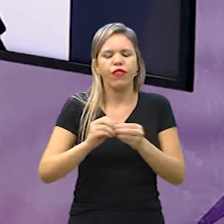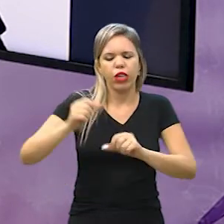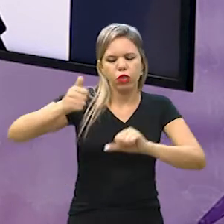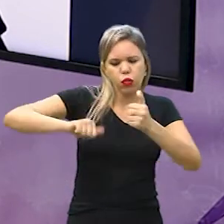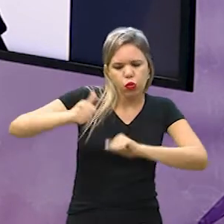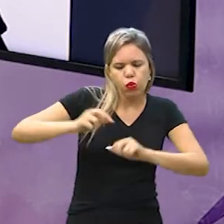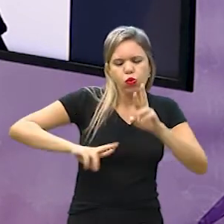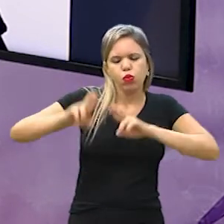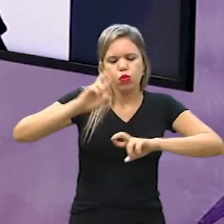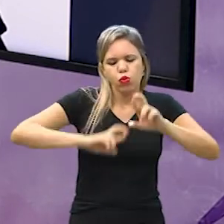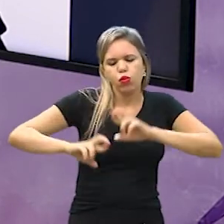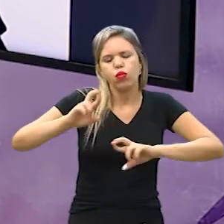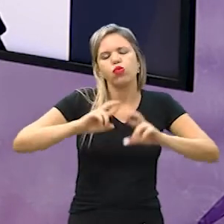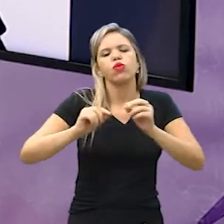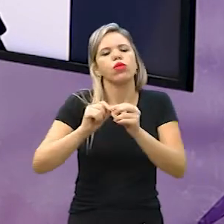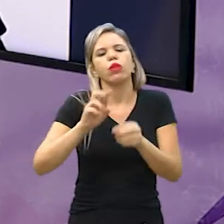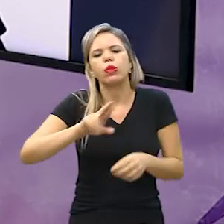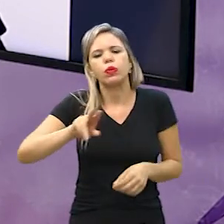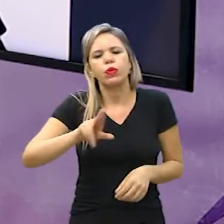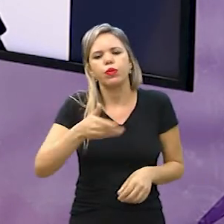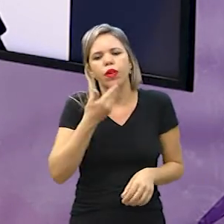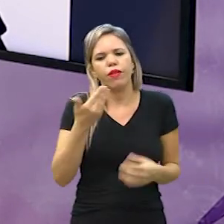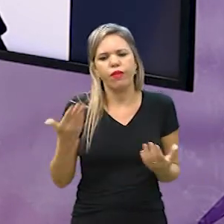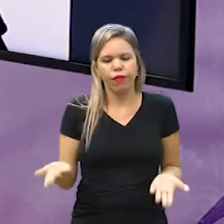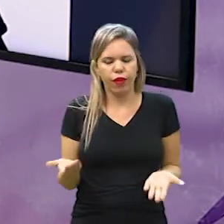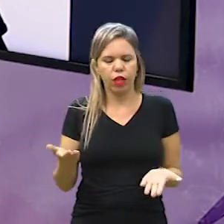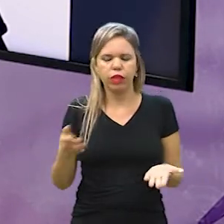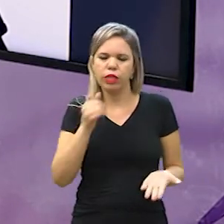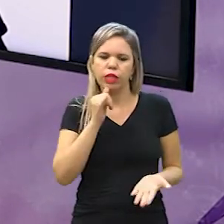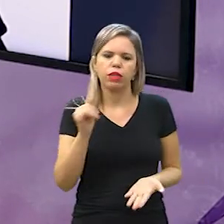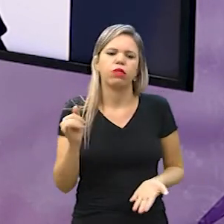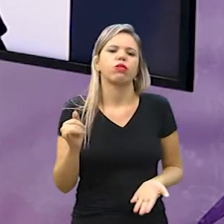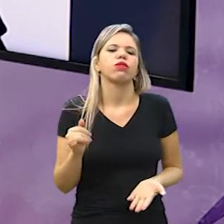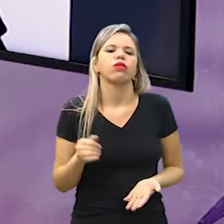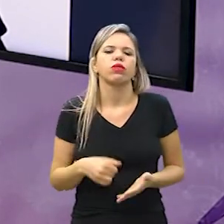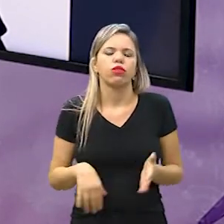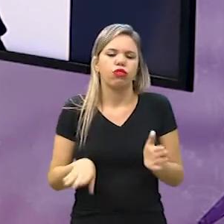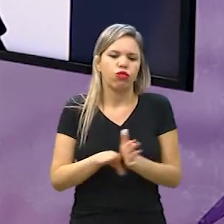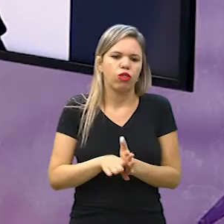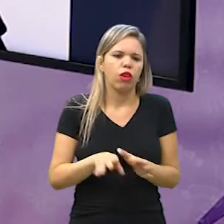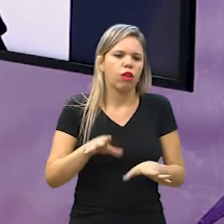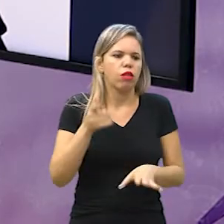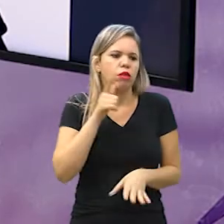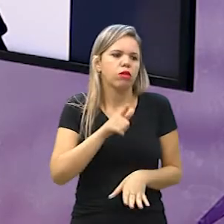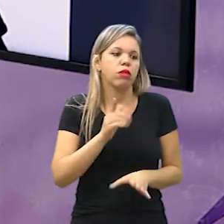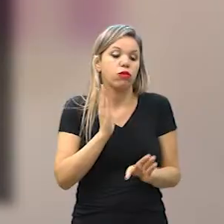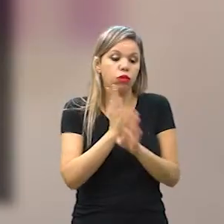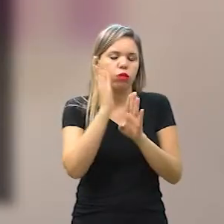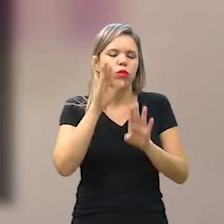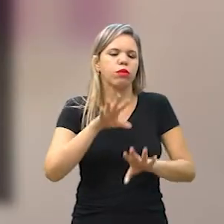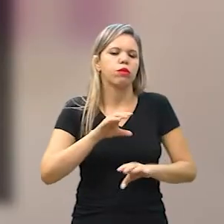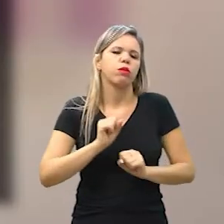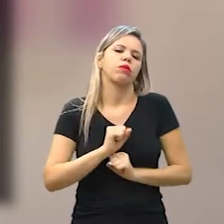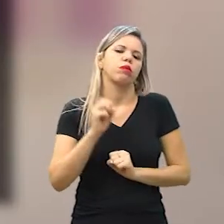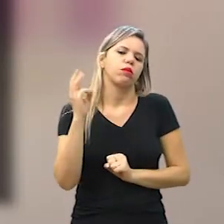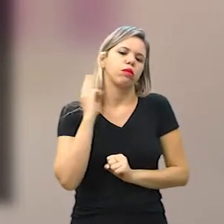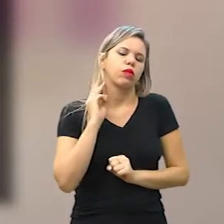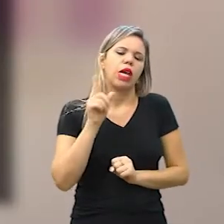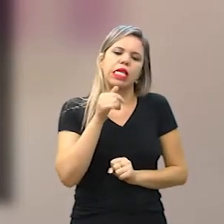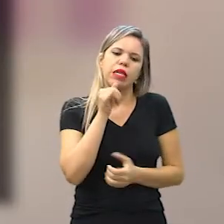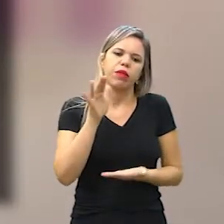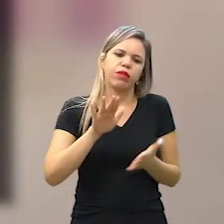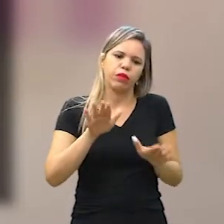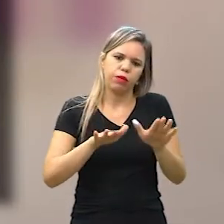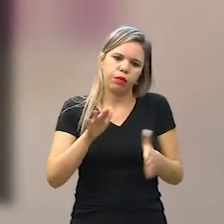feito o diagnóstico? Pelo que deu a entender, não é fácil, né, chegar até a meningite. Então, muitas vezes,